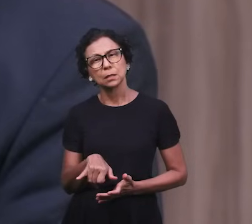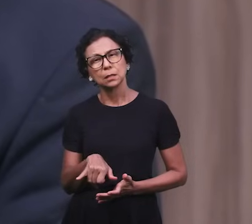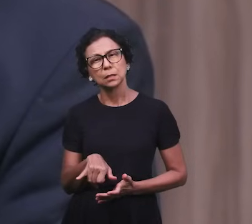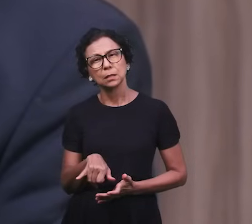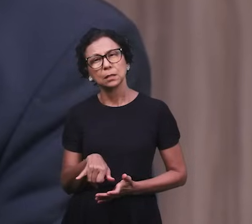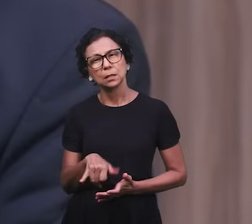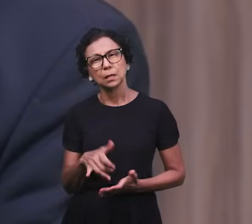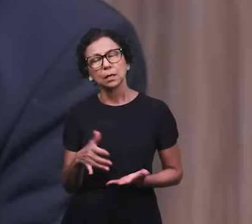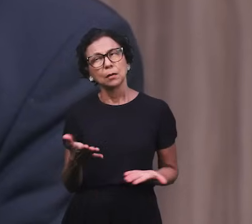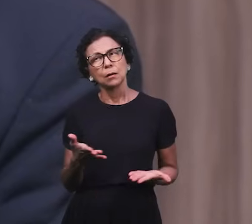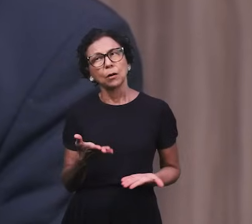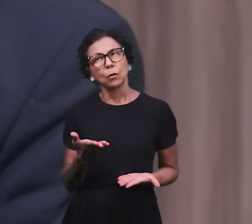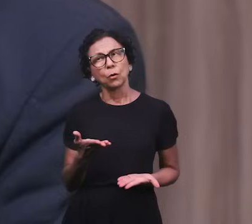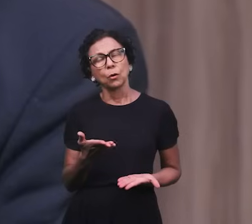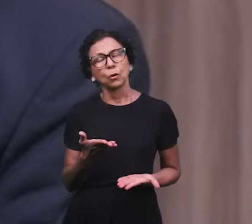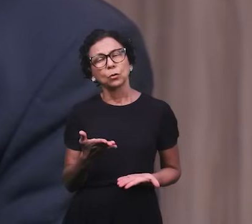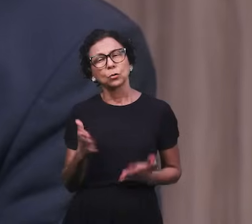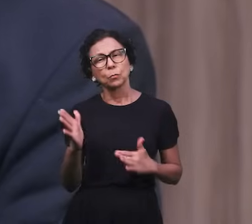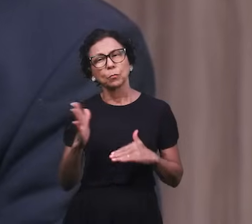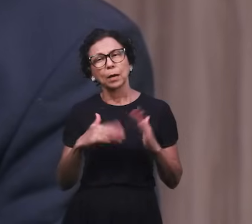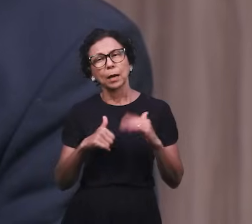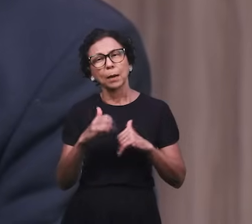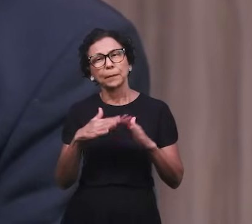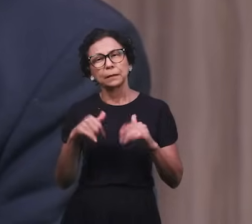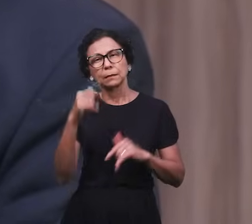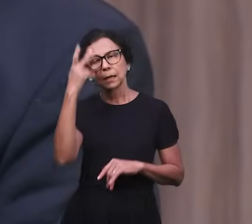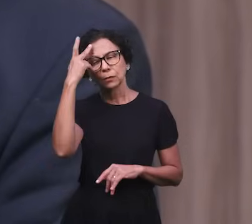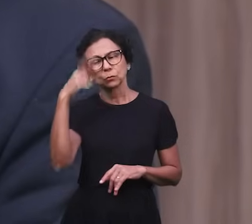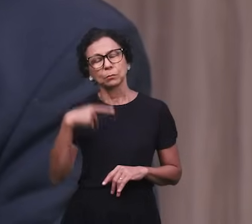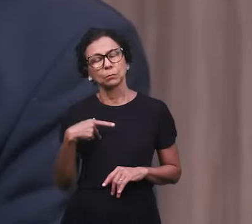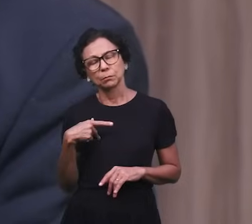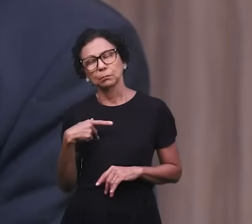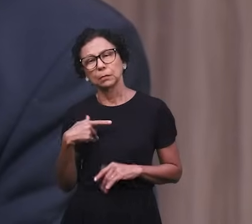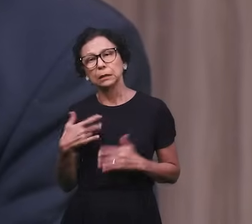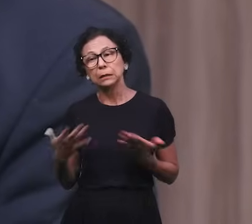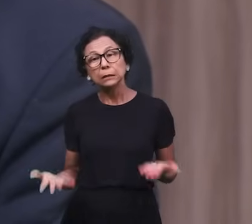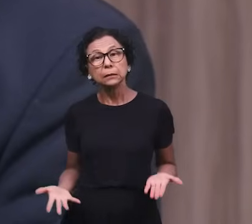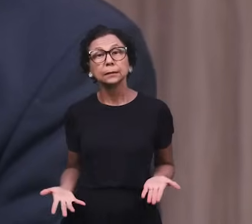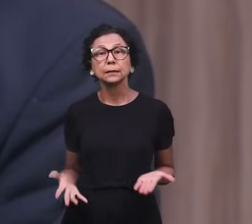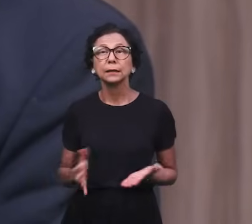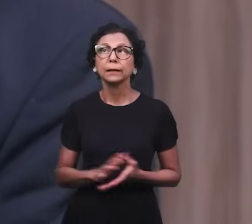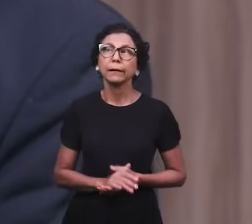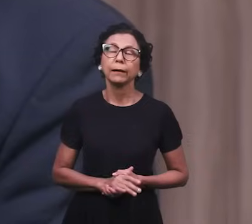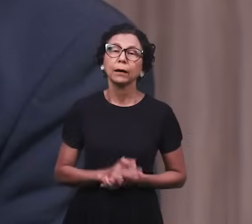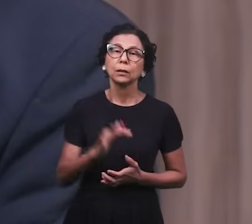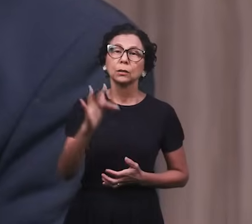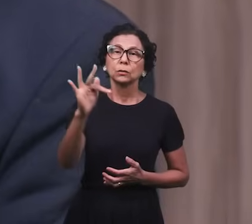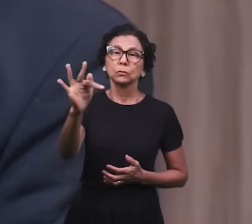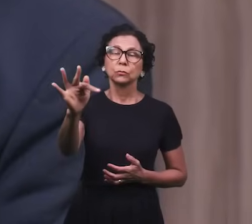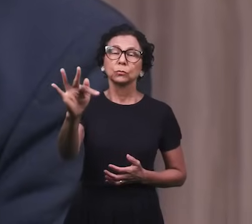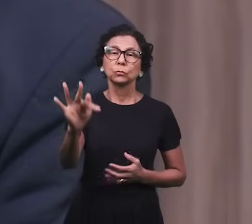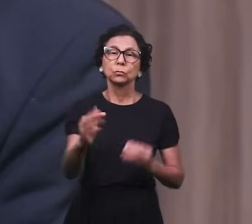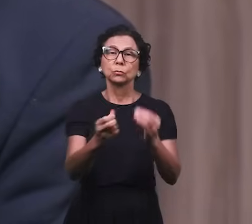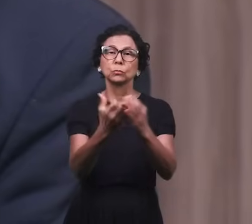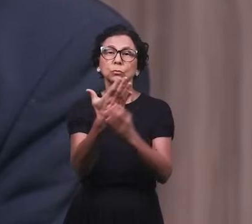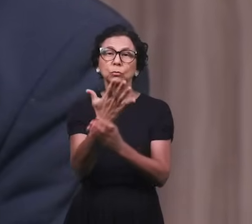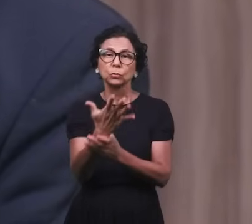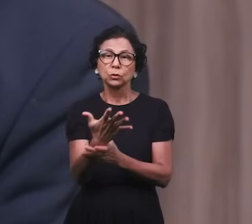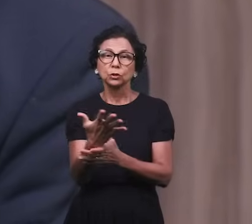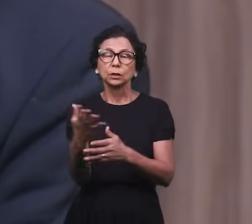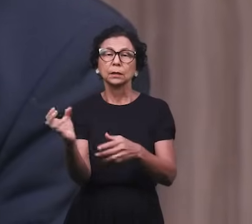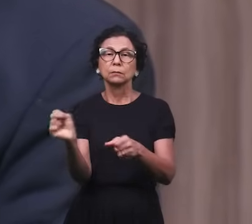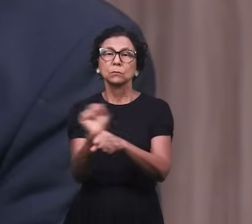uma habilidade física, né, e mecânica, poderíamos até dizer aqui, por exemplo, vai surgir no futuro os carros